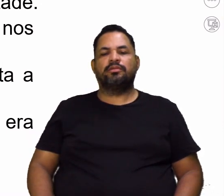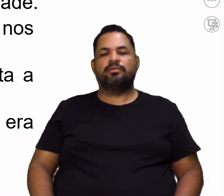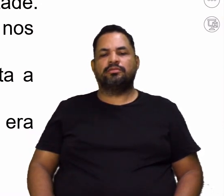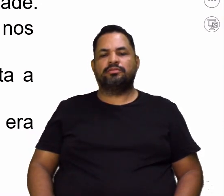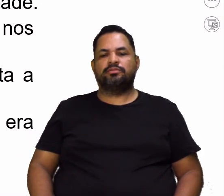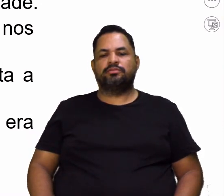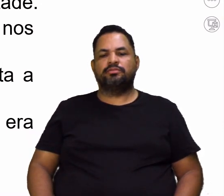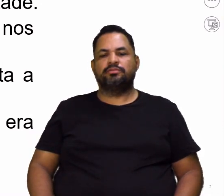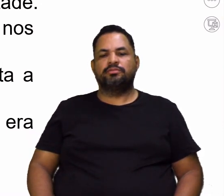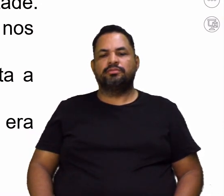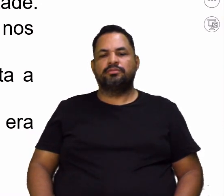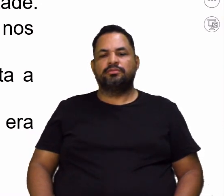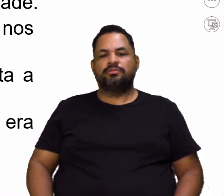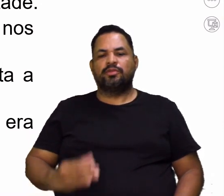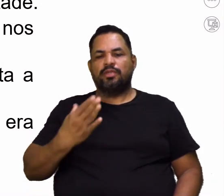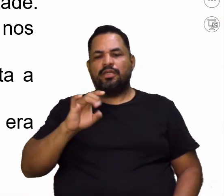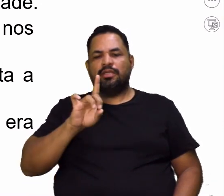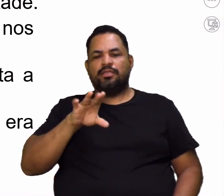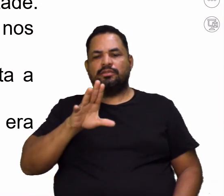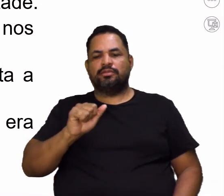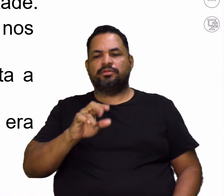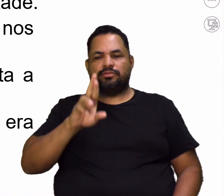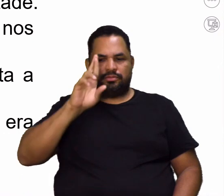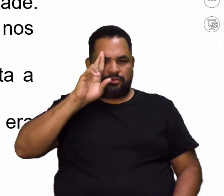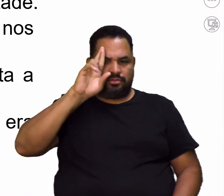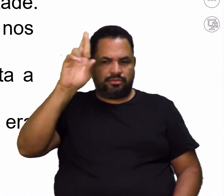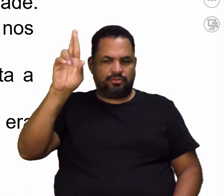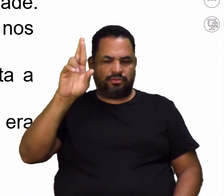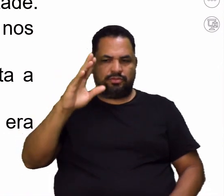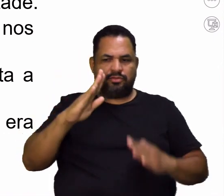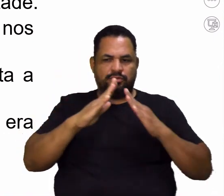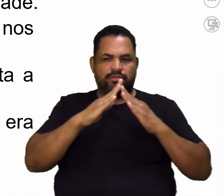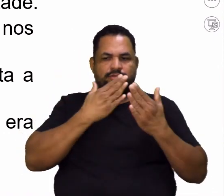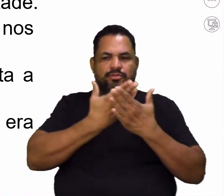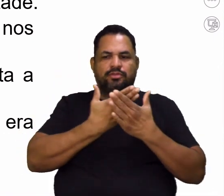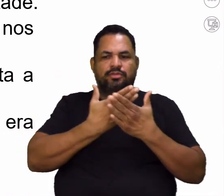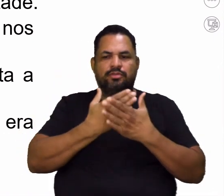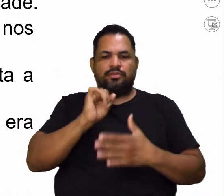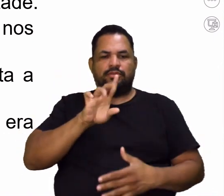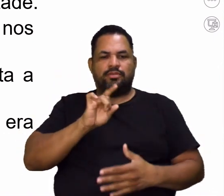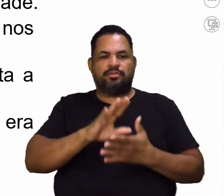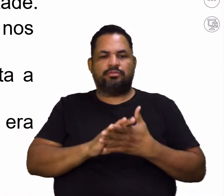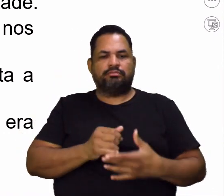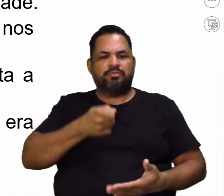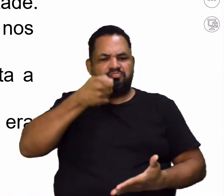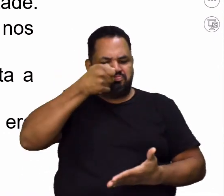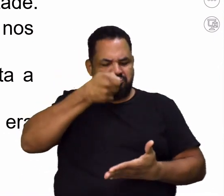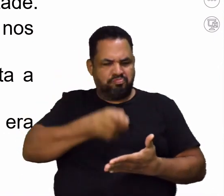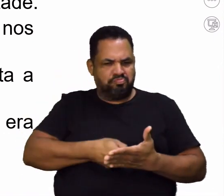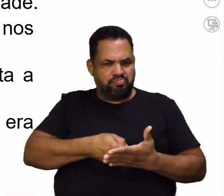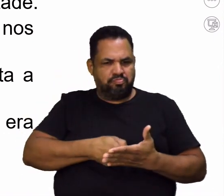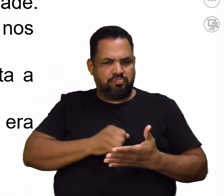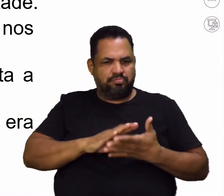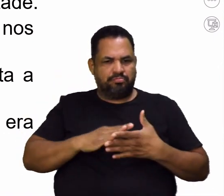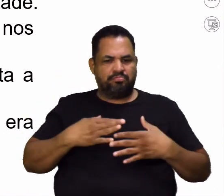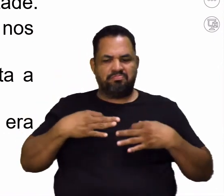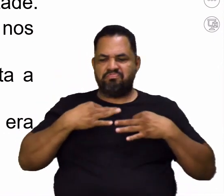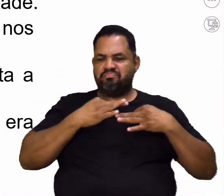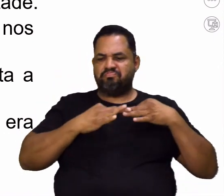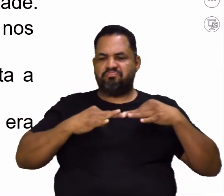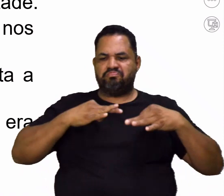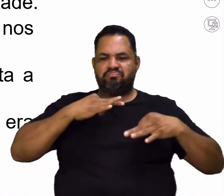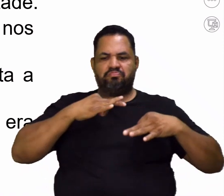caranguejola que é o diretor do internato atendeu homem muito rígido e vai